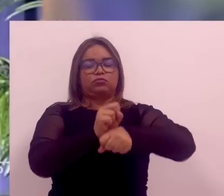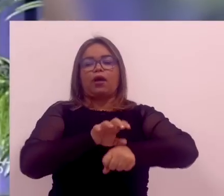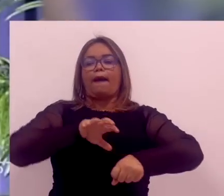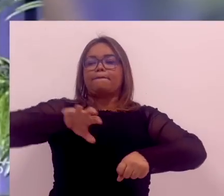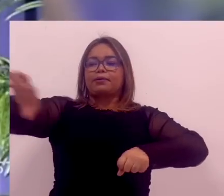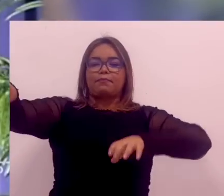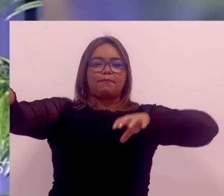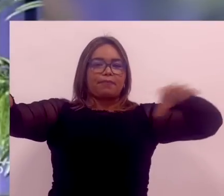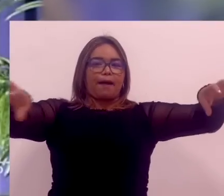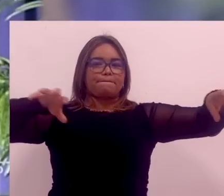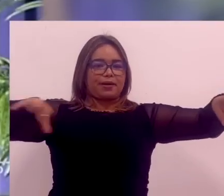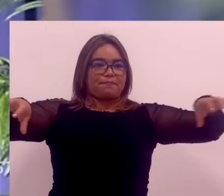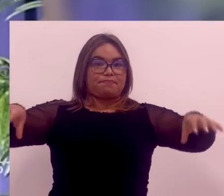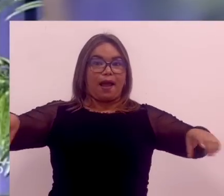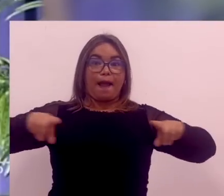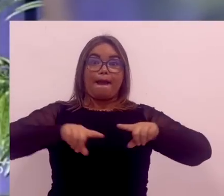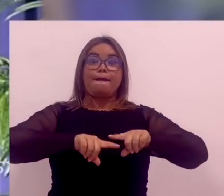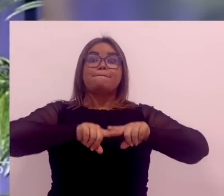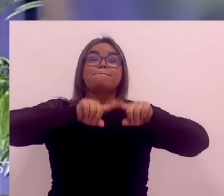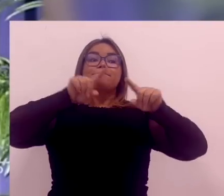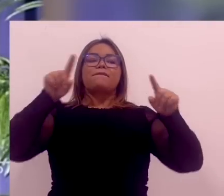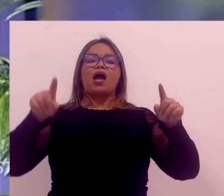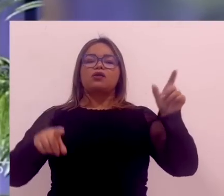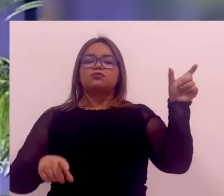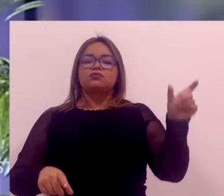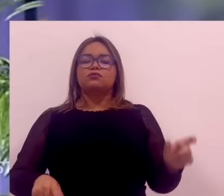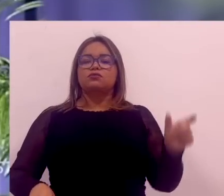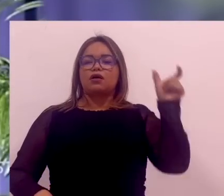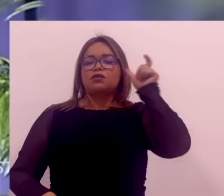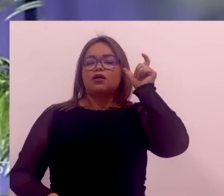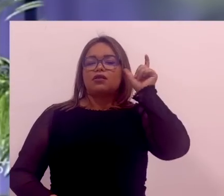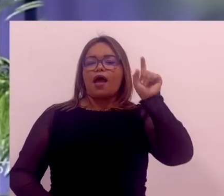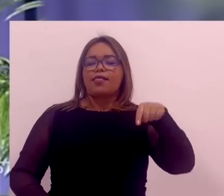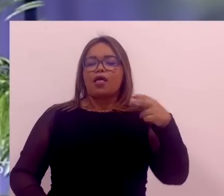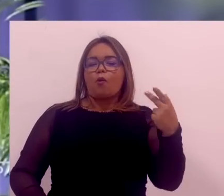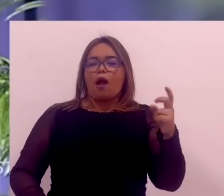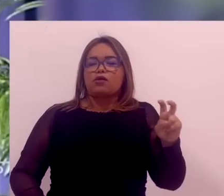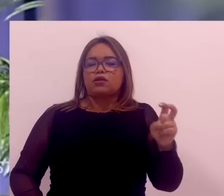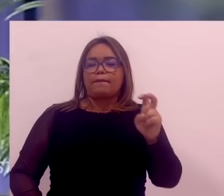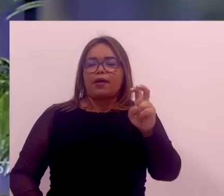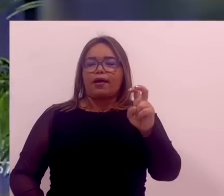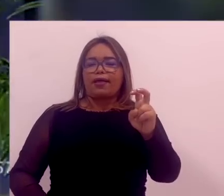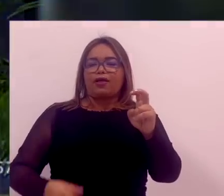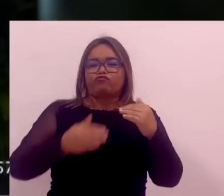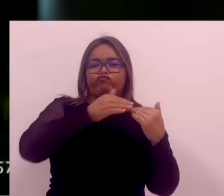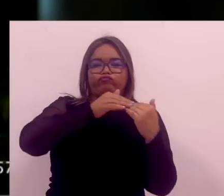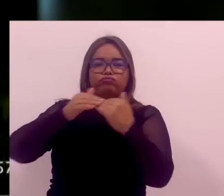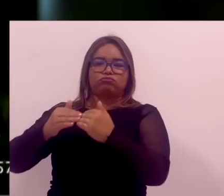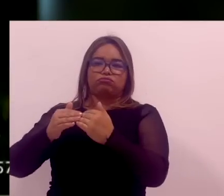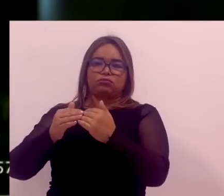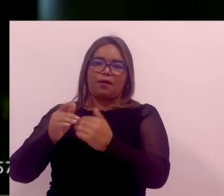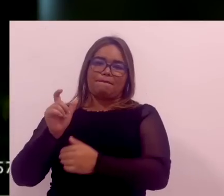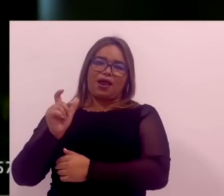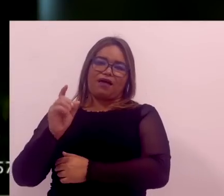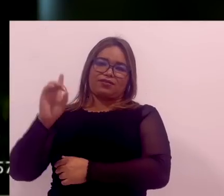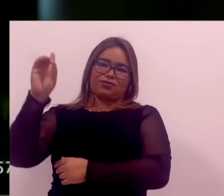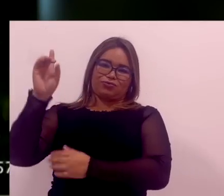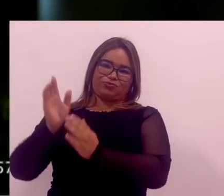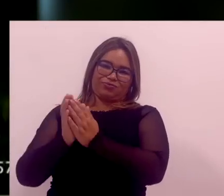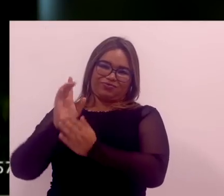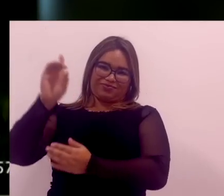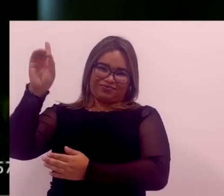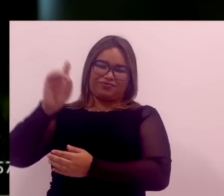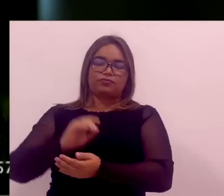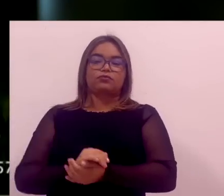sai do abismo sem fim estava pronta para fazer guerra à palavra. Não se esqueçam disso.